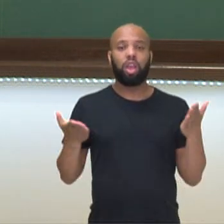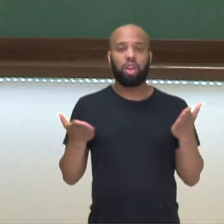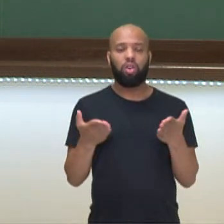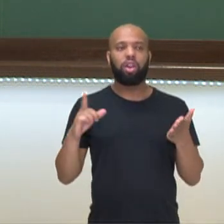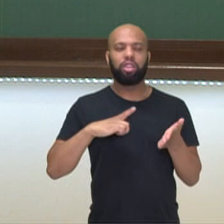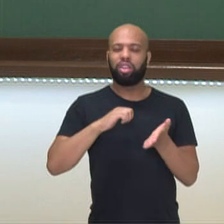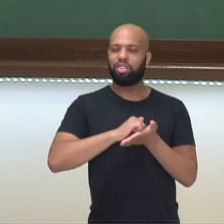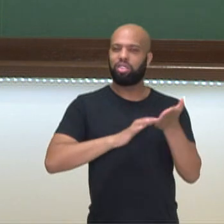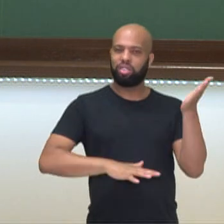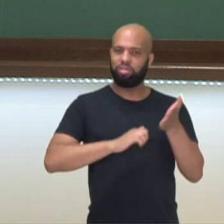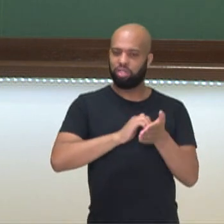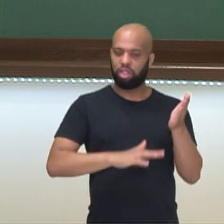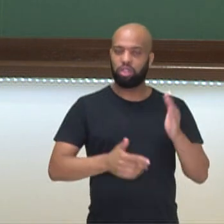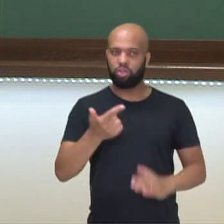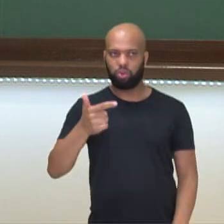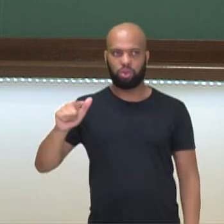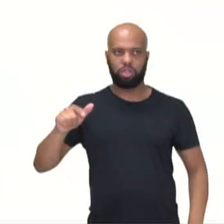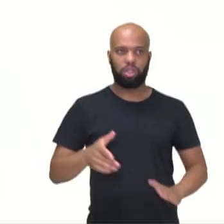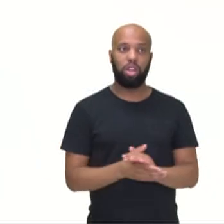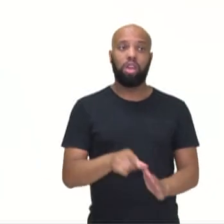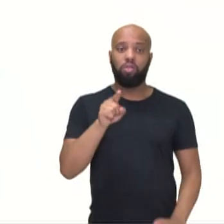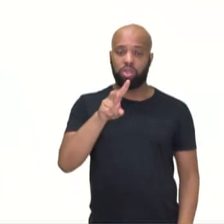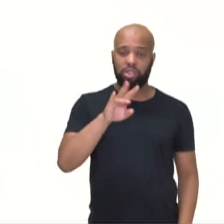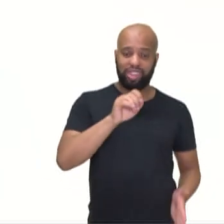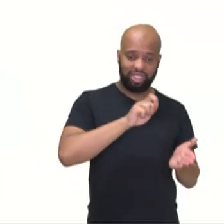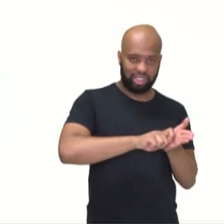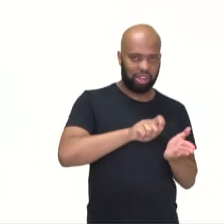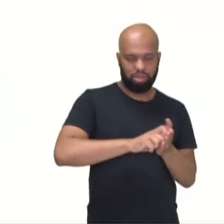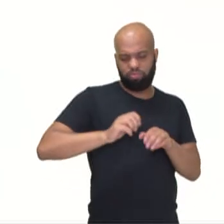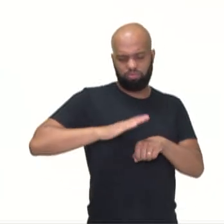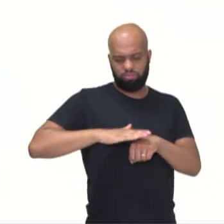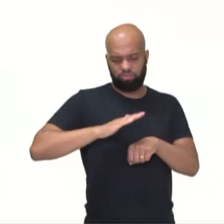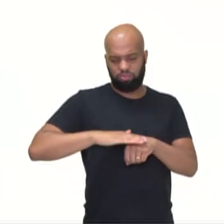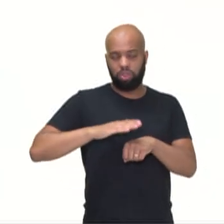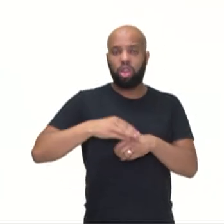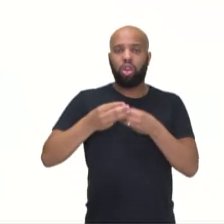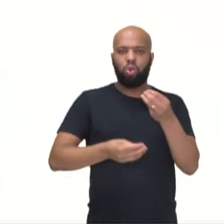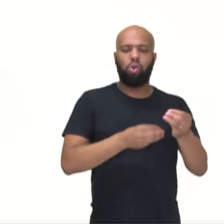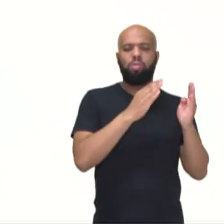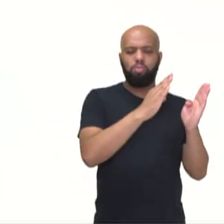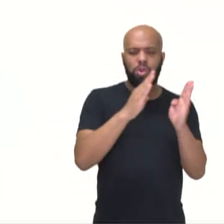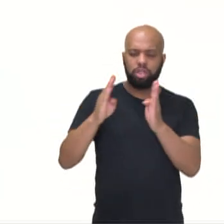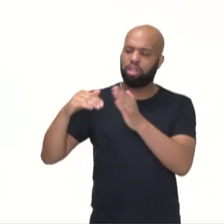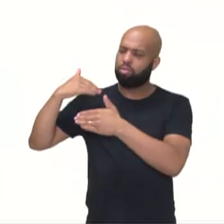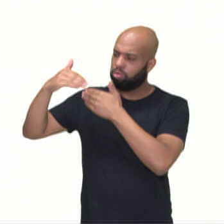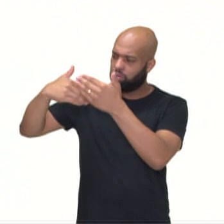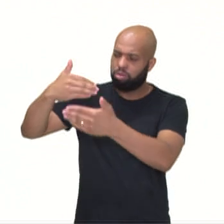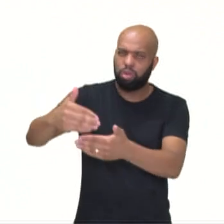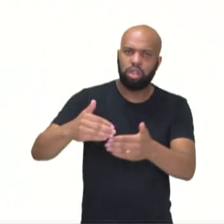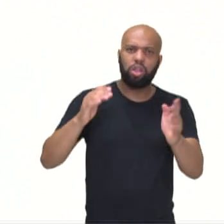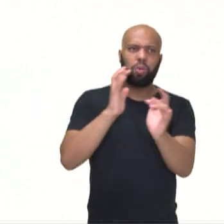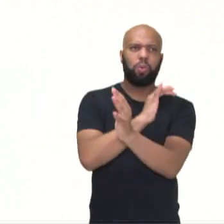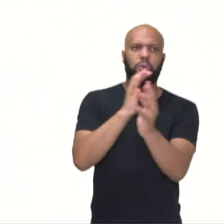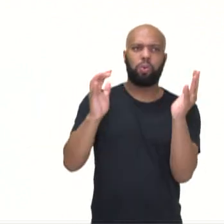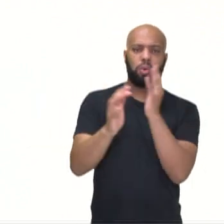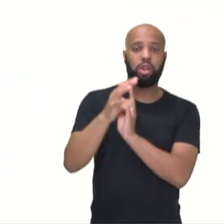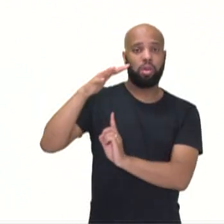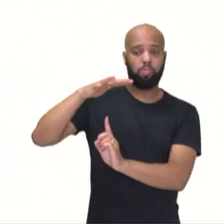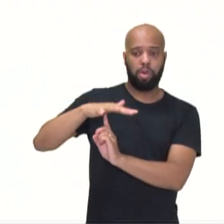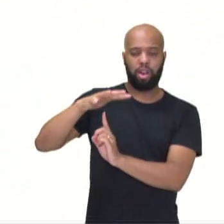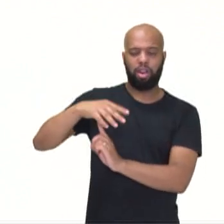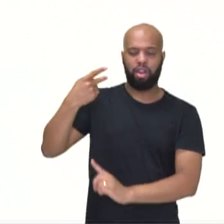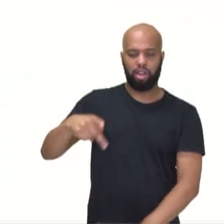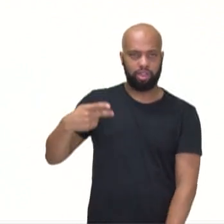Então agora vamos para mais um exercício. Escreva com suas palavras sobre o processo de urbanização no território